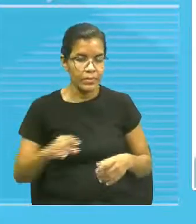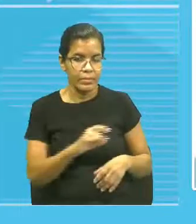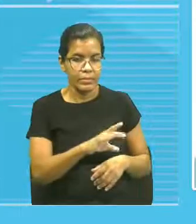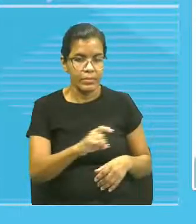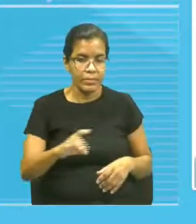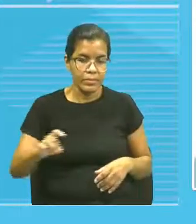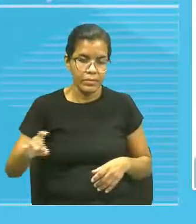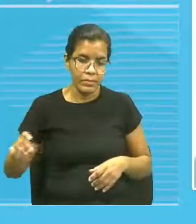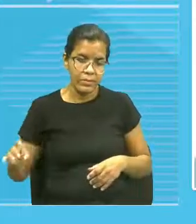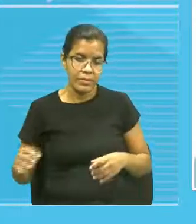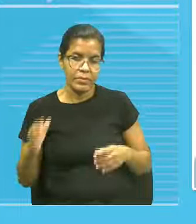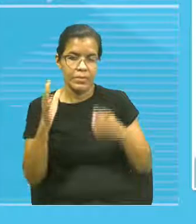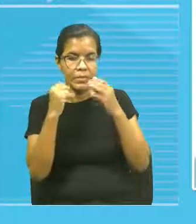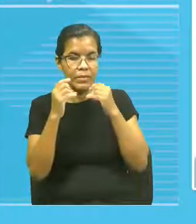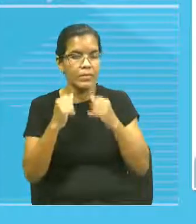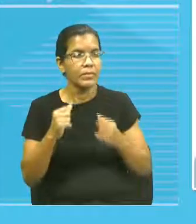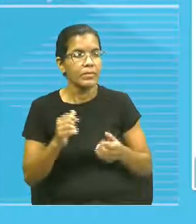quantidade.